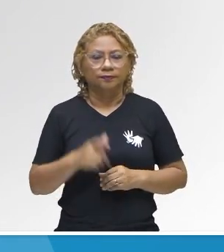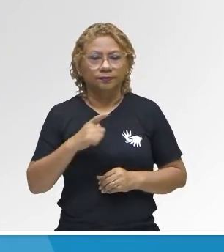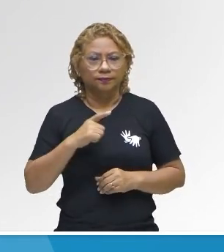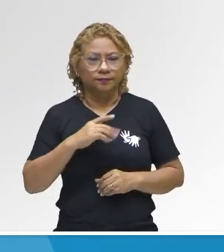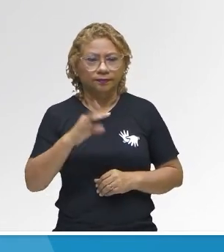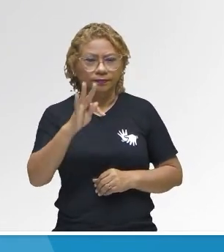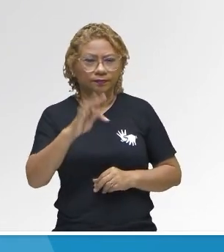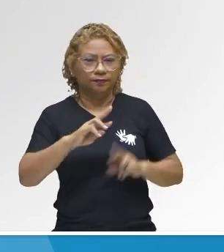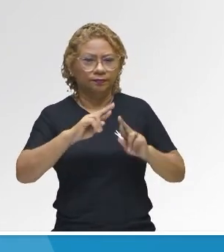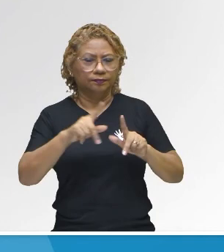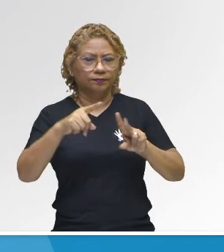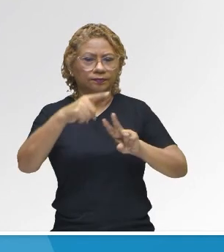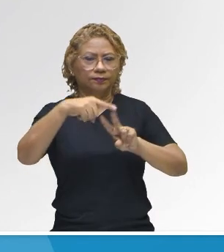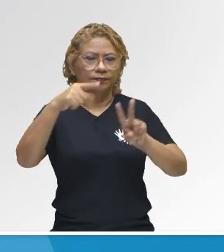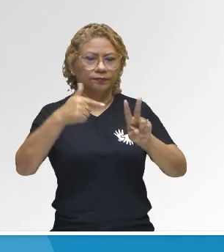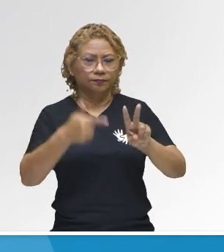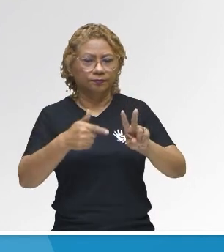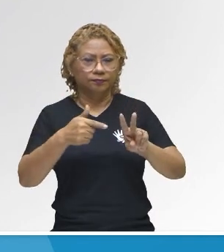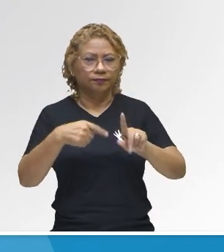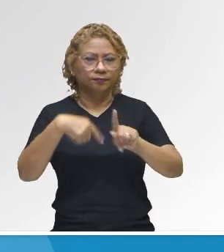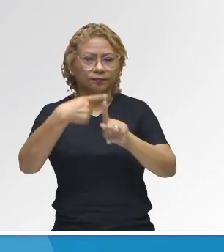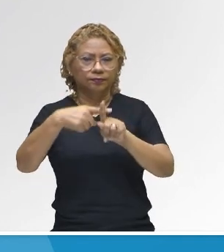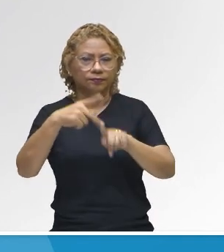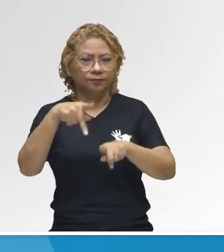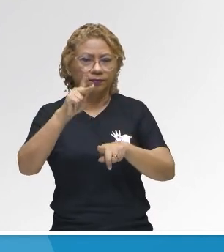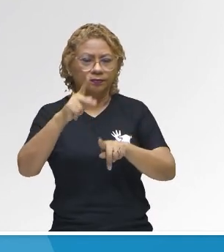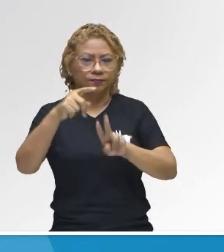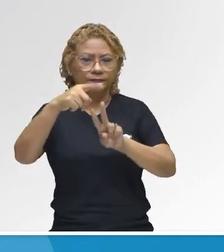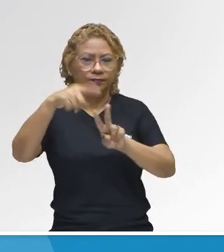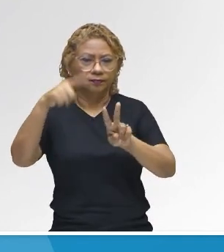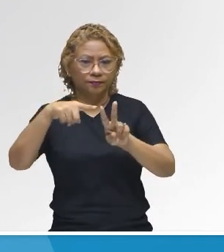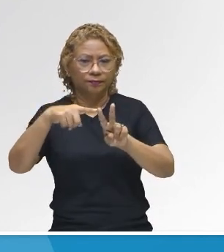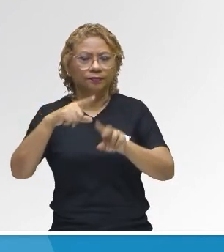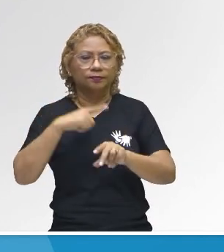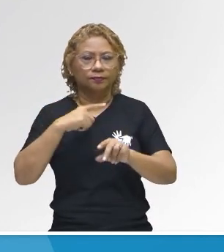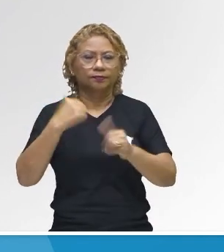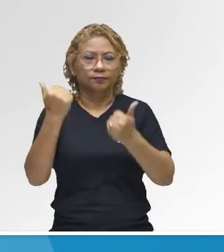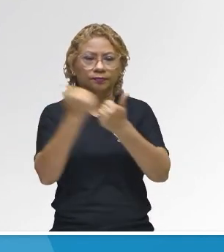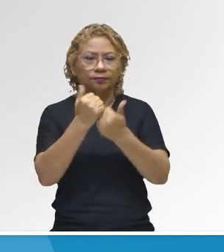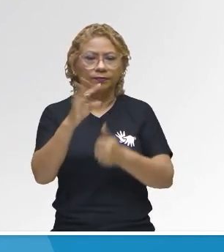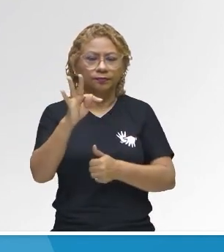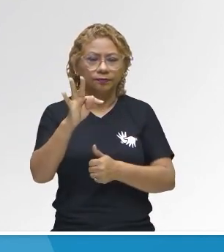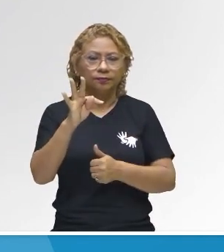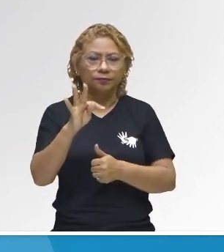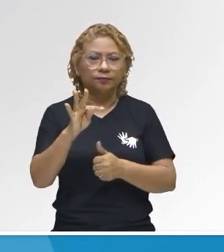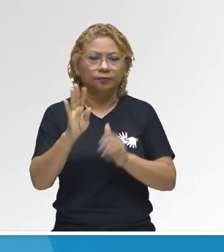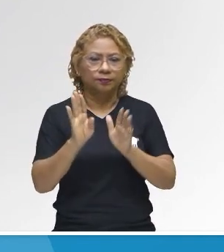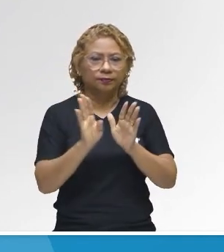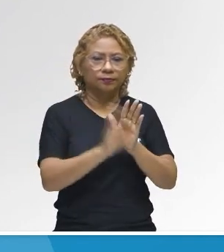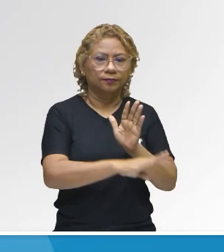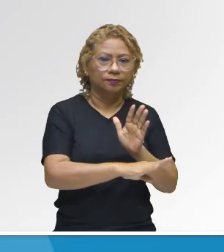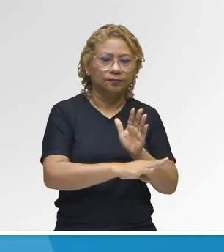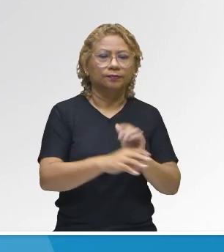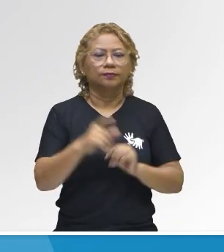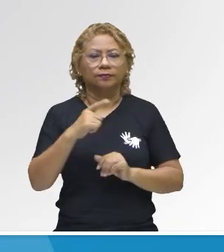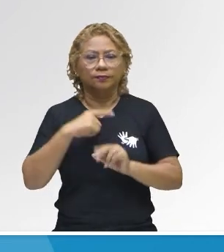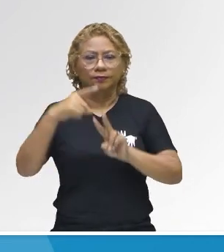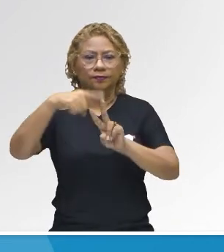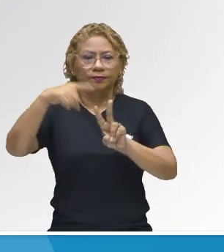diferente de π sobre 2 mais kπ, nós vamos ter x menos π sobre